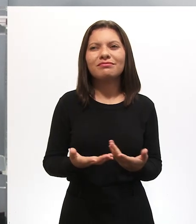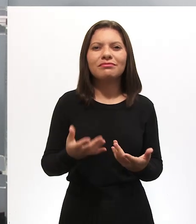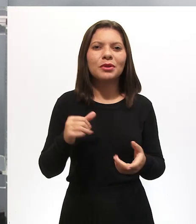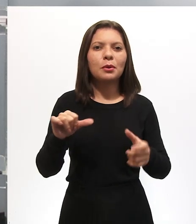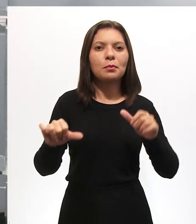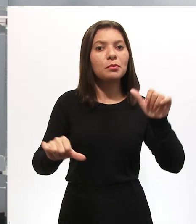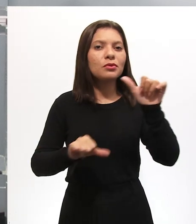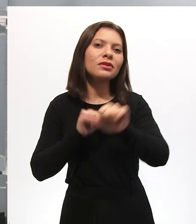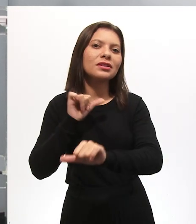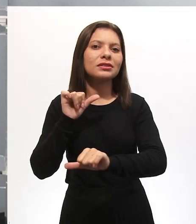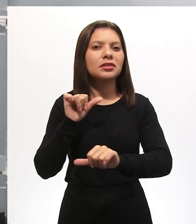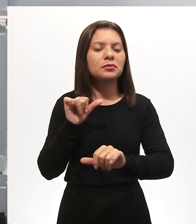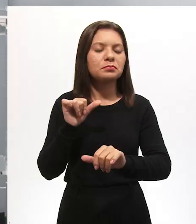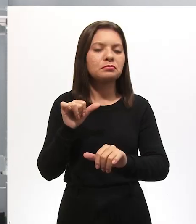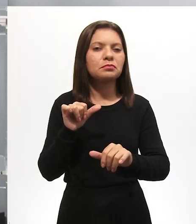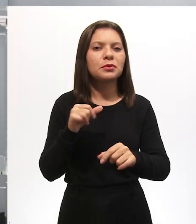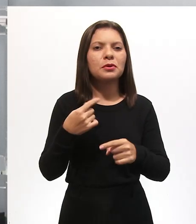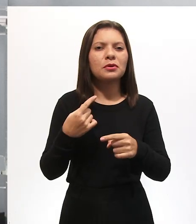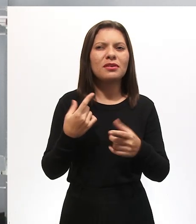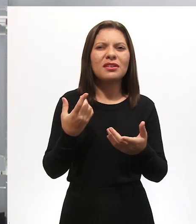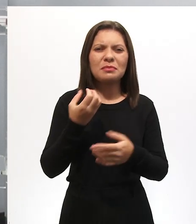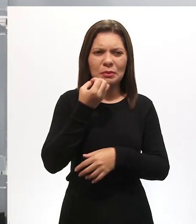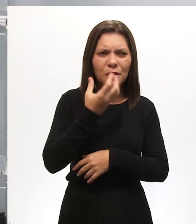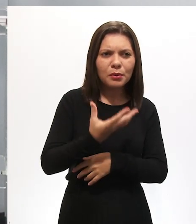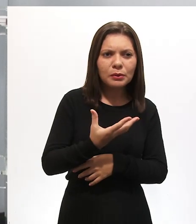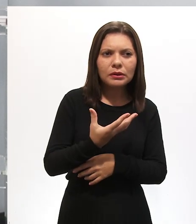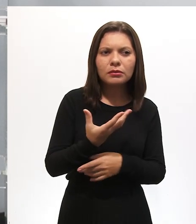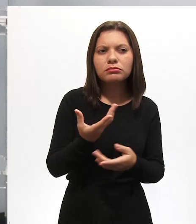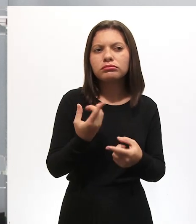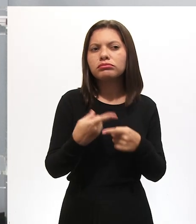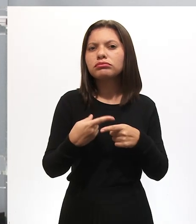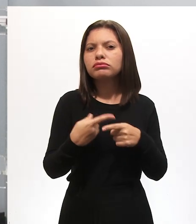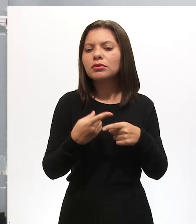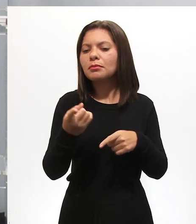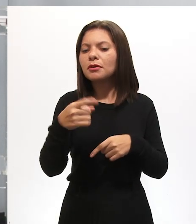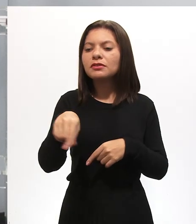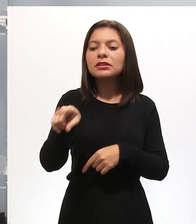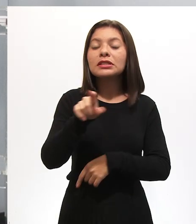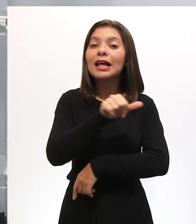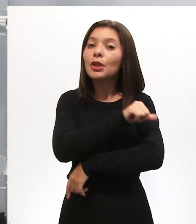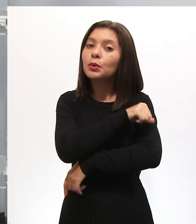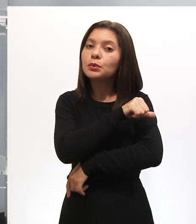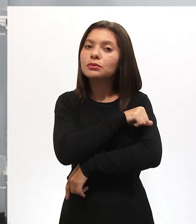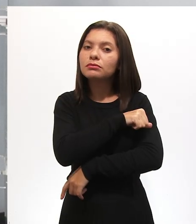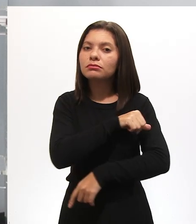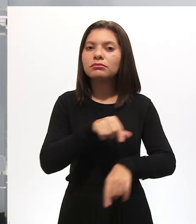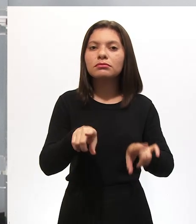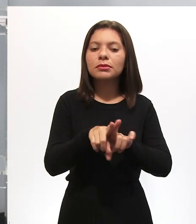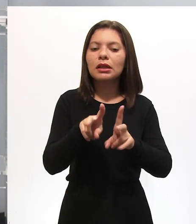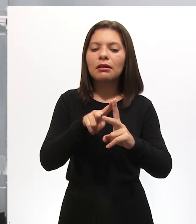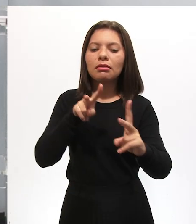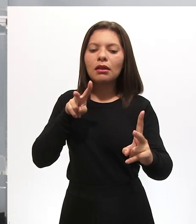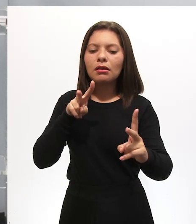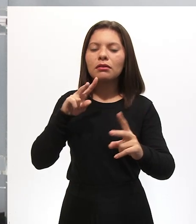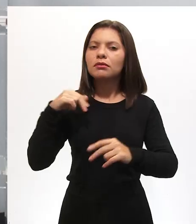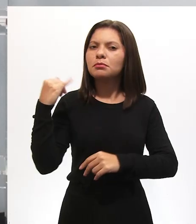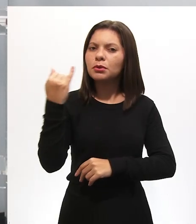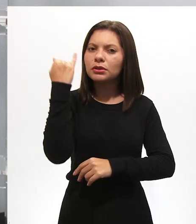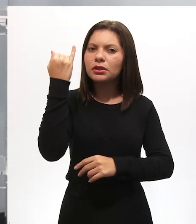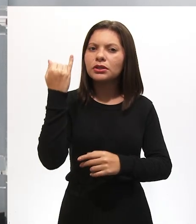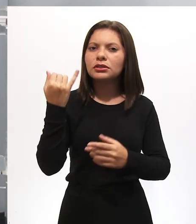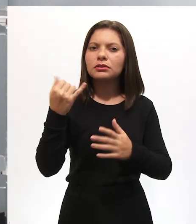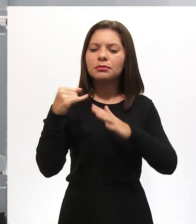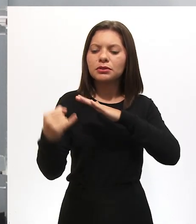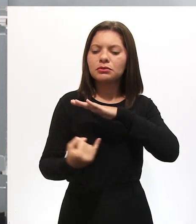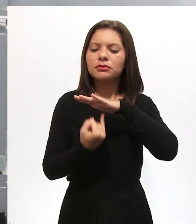dessa mudança, enfim, por que isso vai ser bom para os alunos, por que isso é tão importante para as instituições.